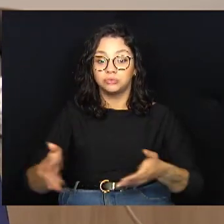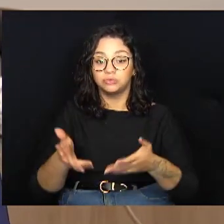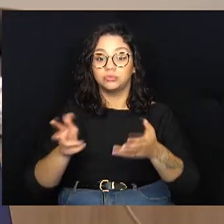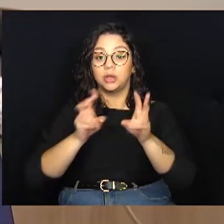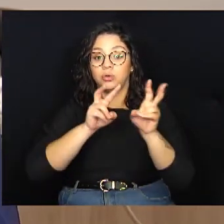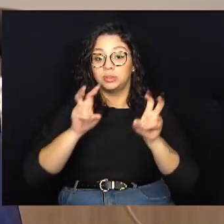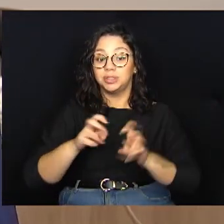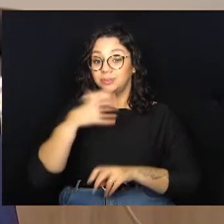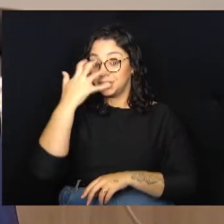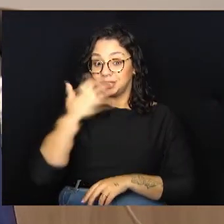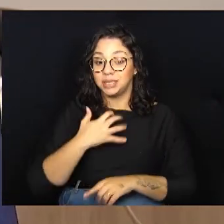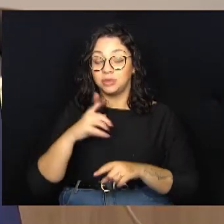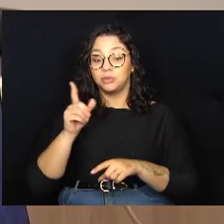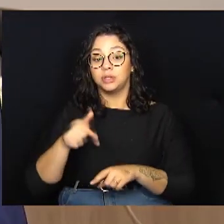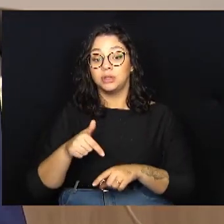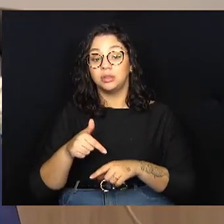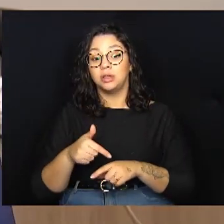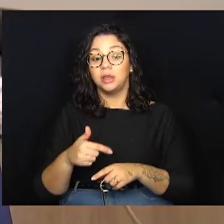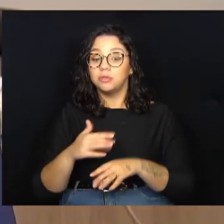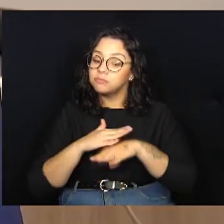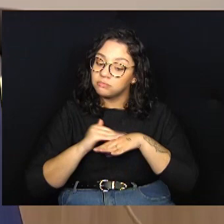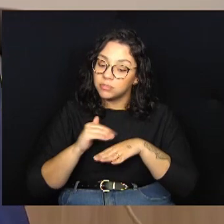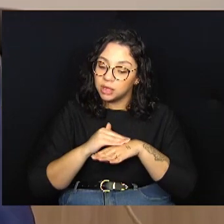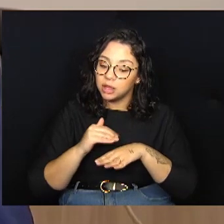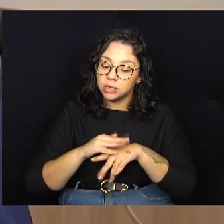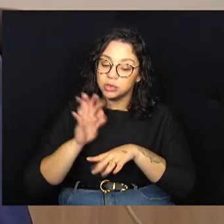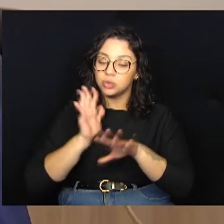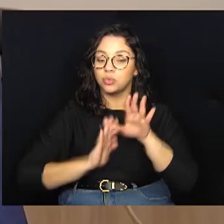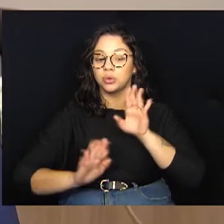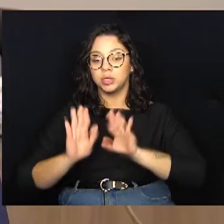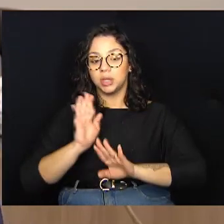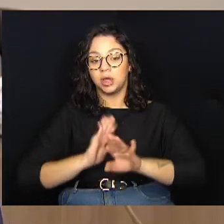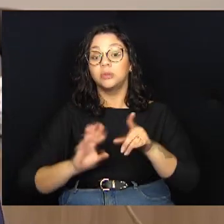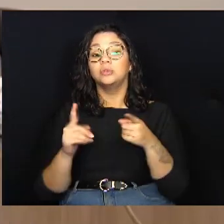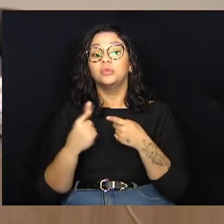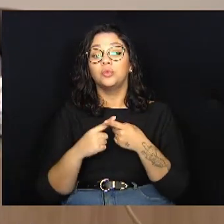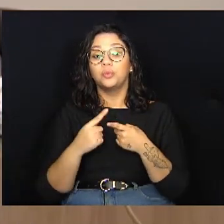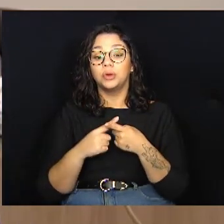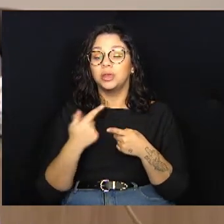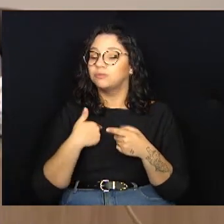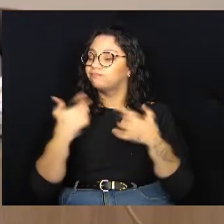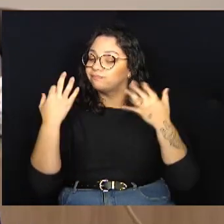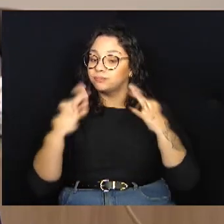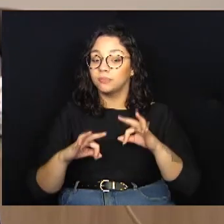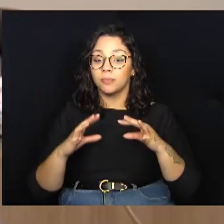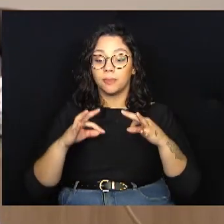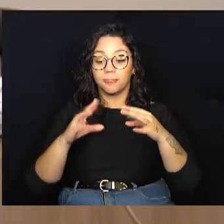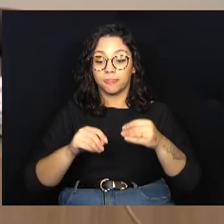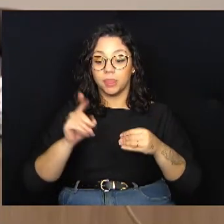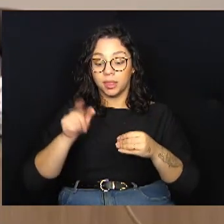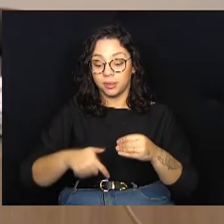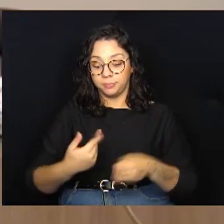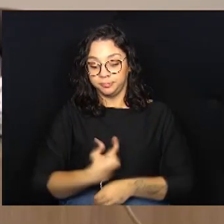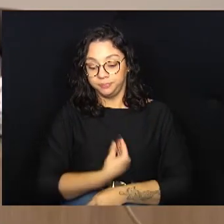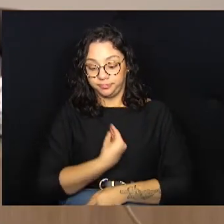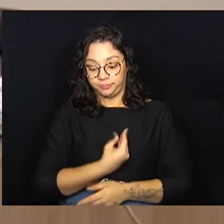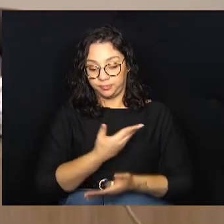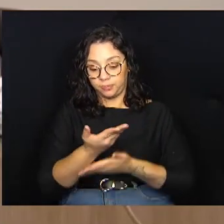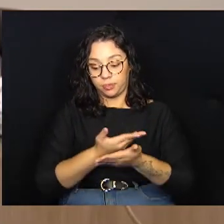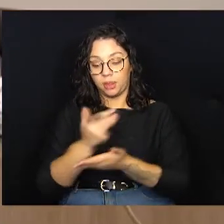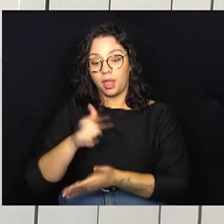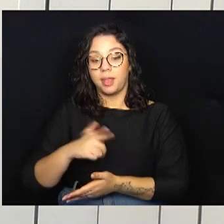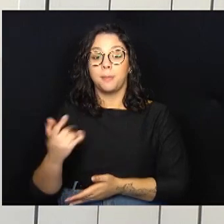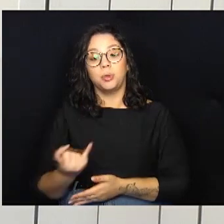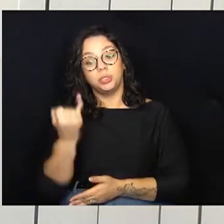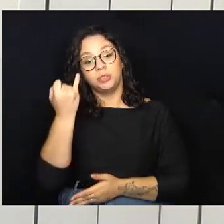tratar com muito carinho, porque eu tenho certeza que tudo que envolve vida é de muita importância.